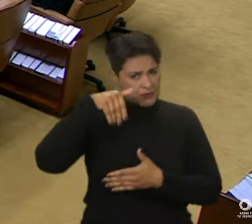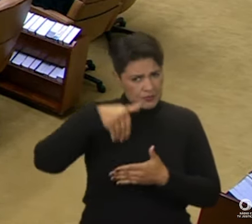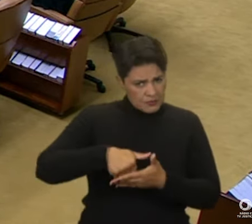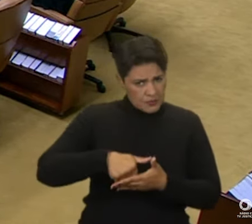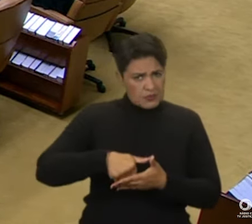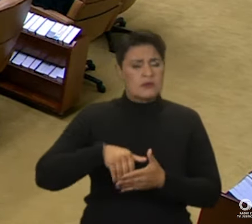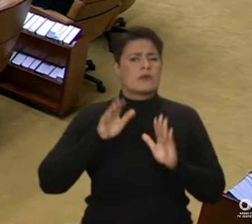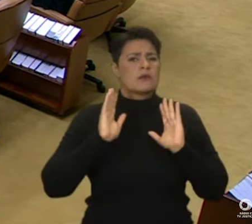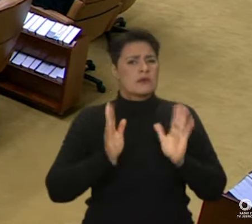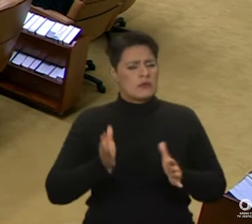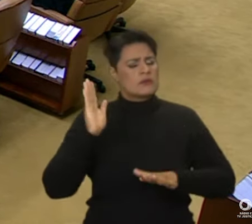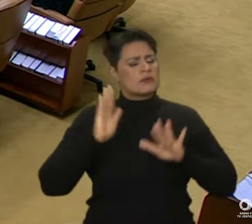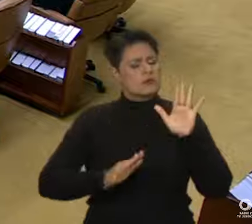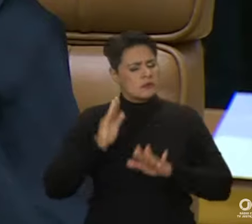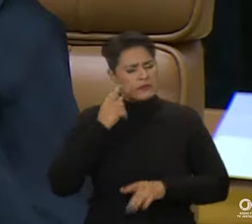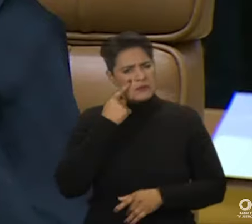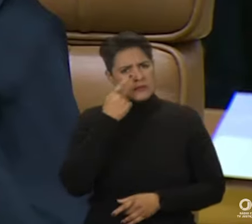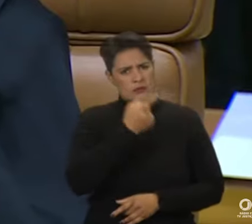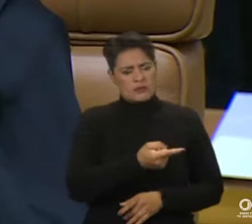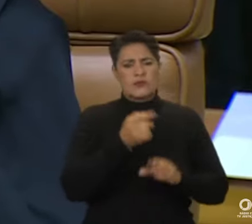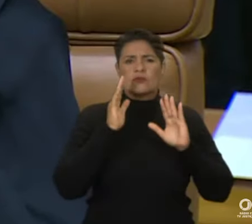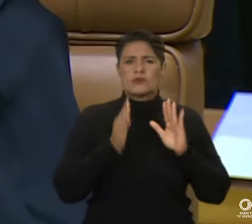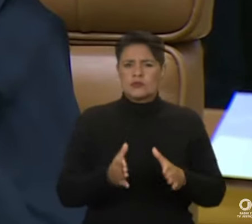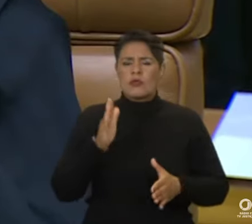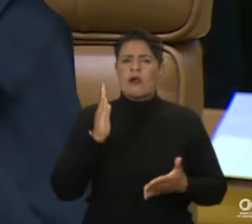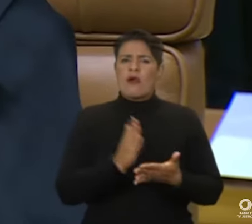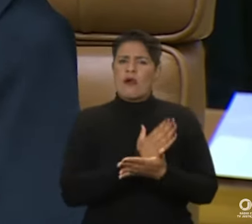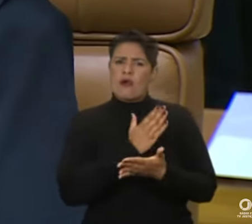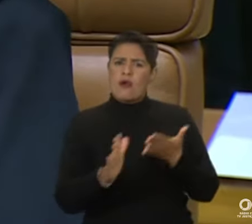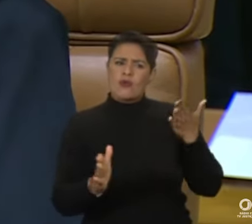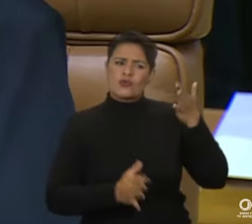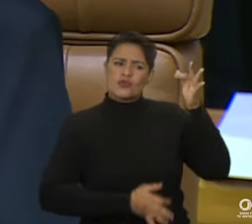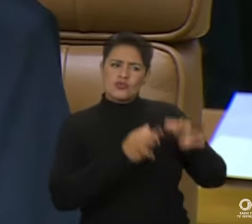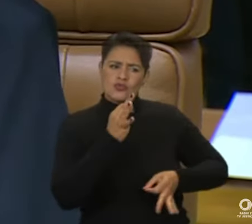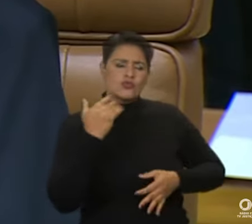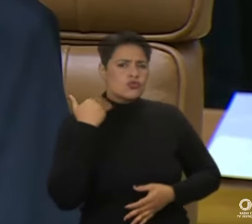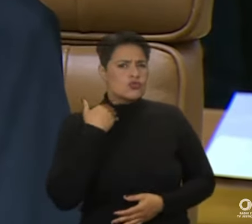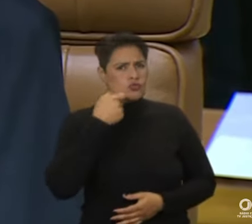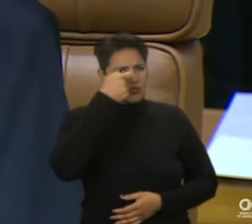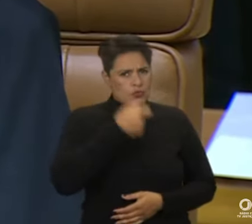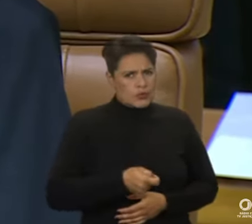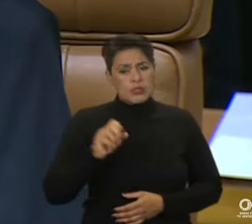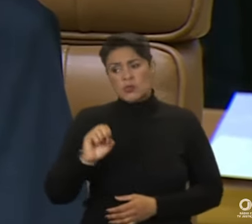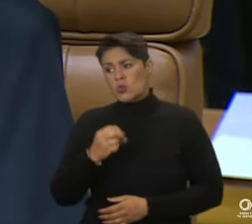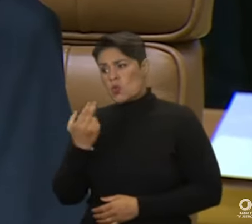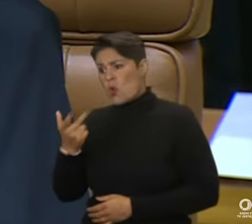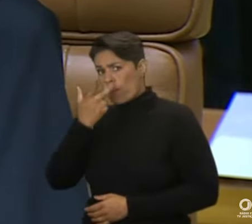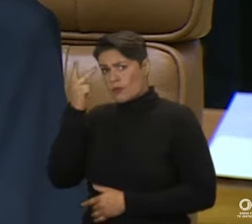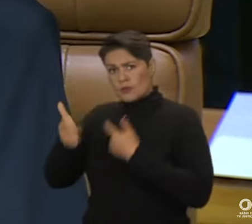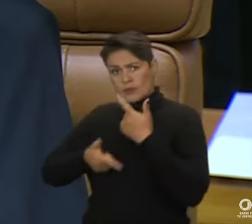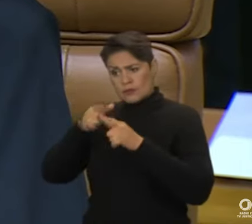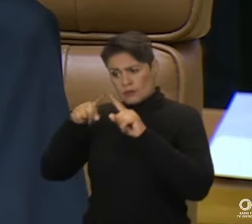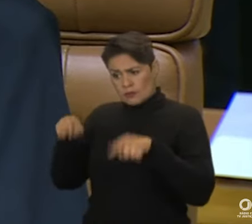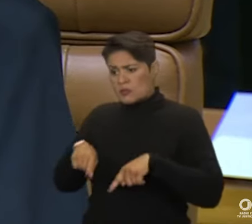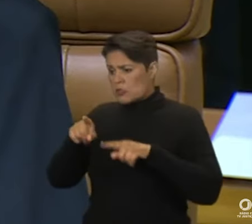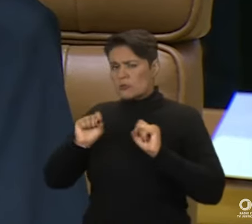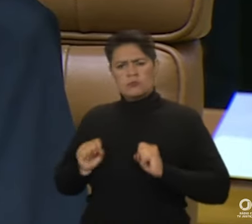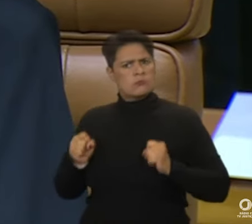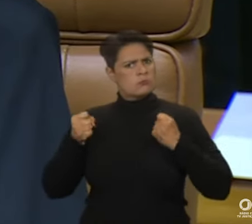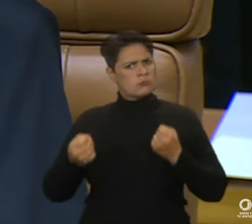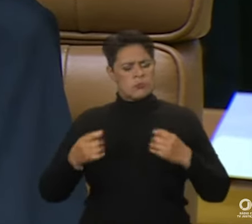juízes a ela vinculados, no legítimo exercício do poder de polícia, atuam proativamente para impedir